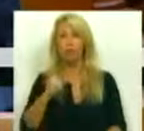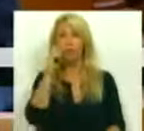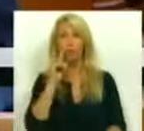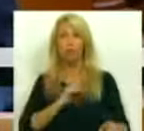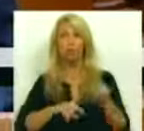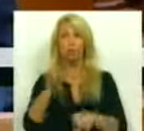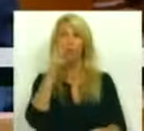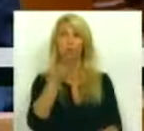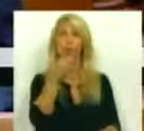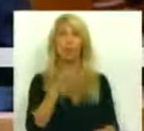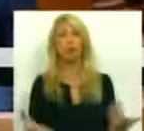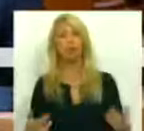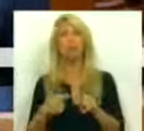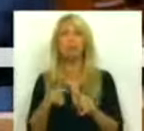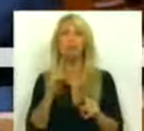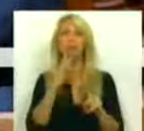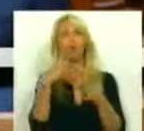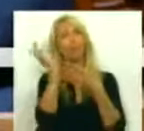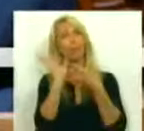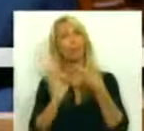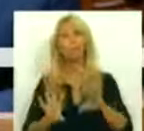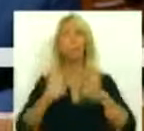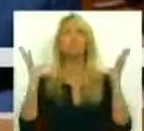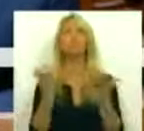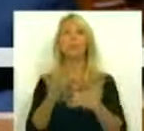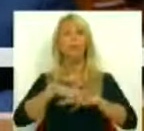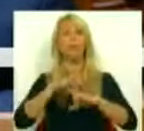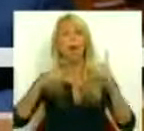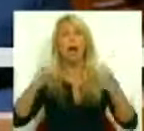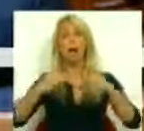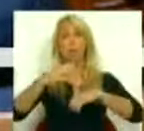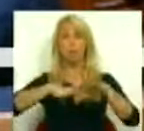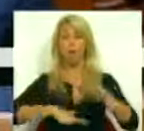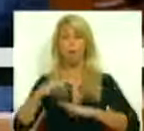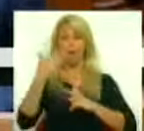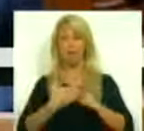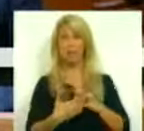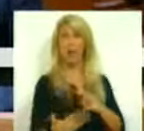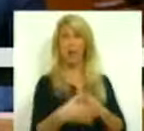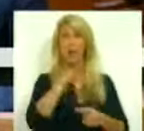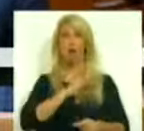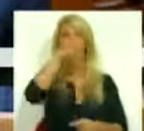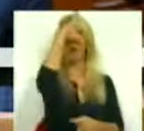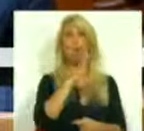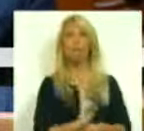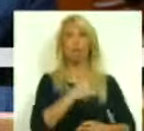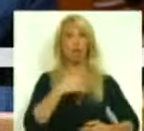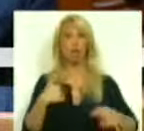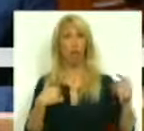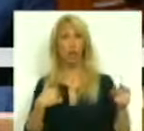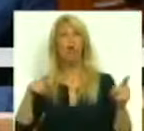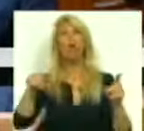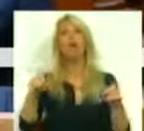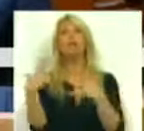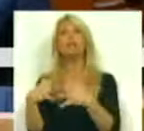fiz um retrato a traços gerais do acordo celebrado esta semana entre o Sr. Ministro da Saúde e os sindicatos